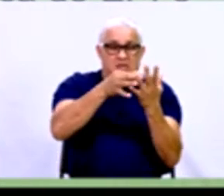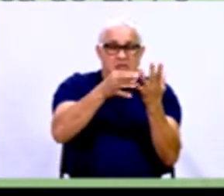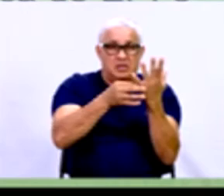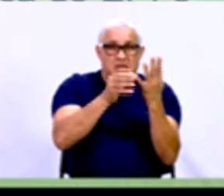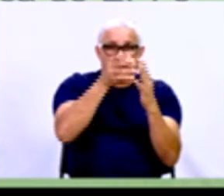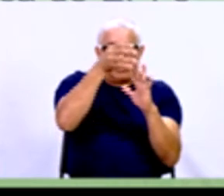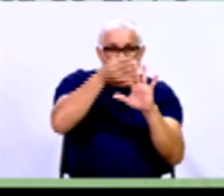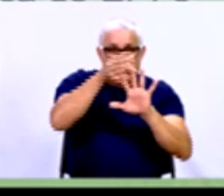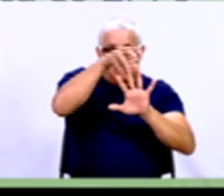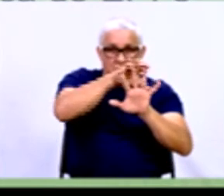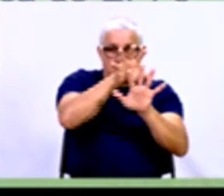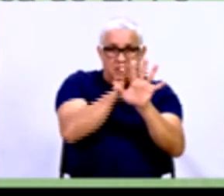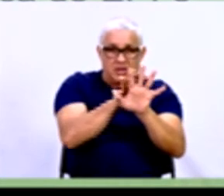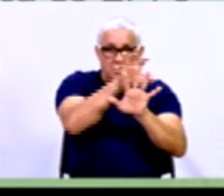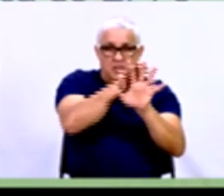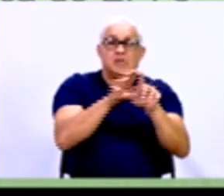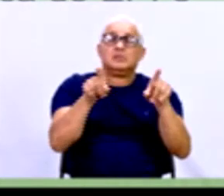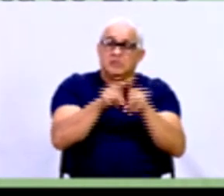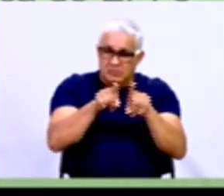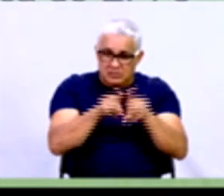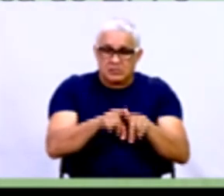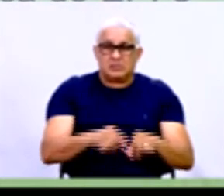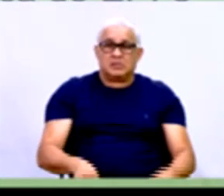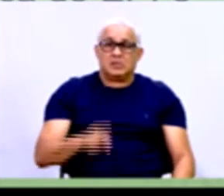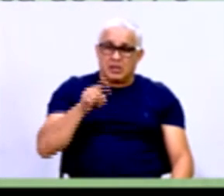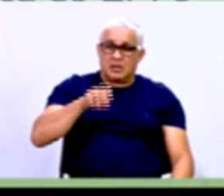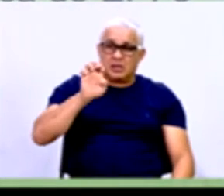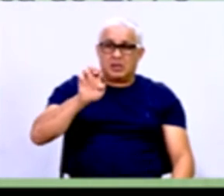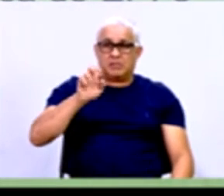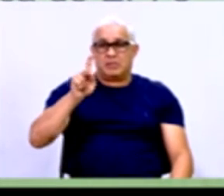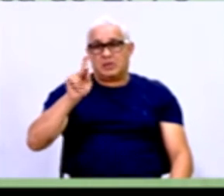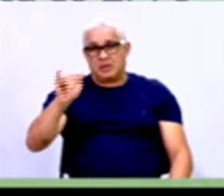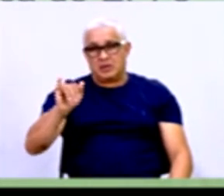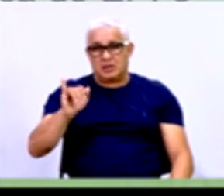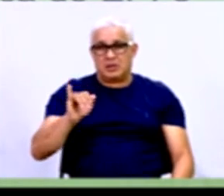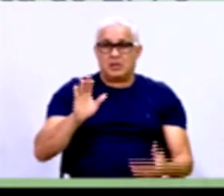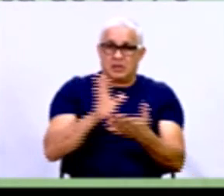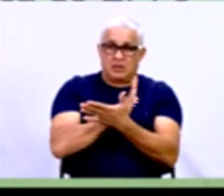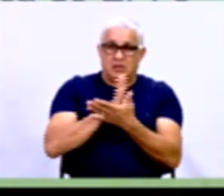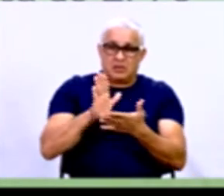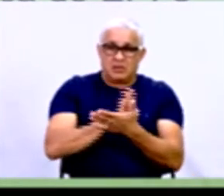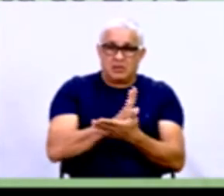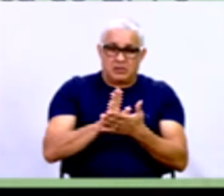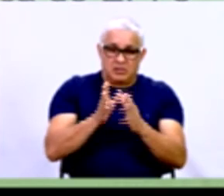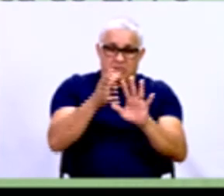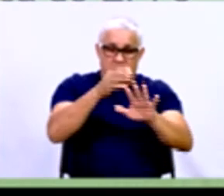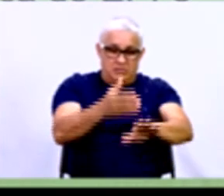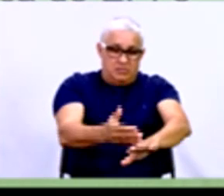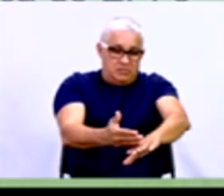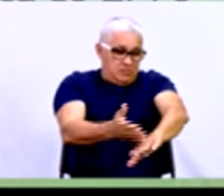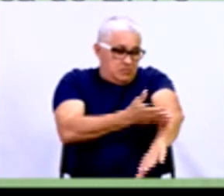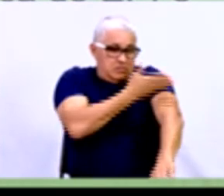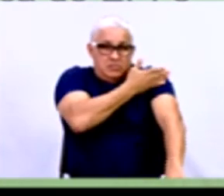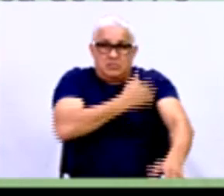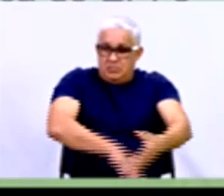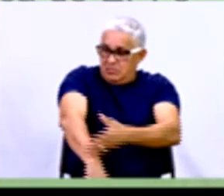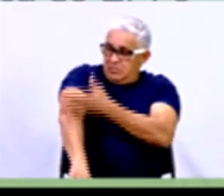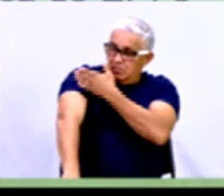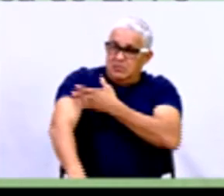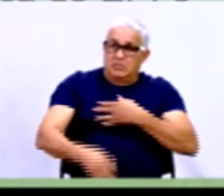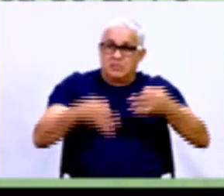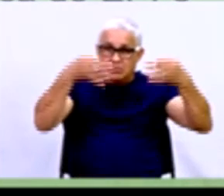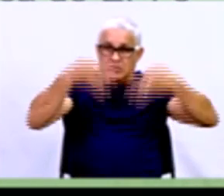dedos contra agentes abrasivos e escoriantes. Então esses são alguns equipamentos de proteção dos membros superiores. Então, essa é uma questão que está